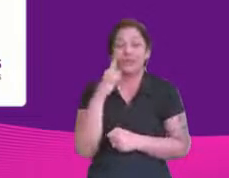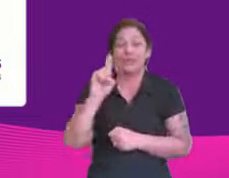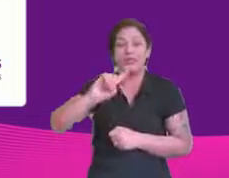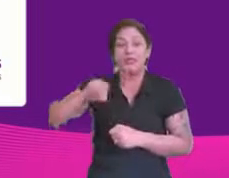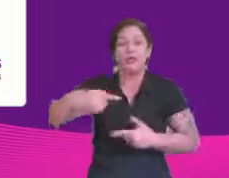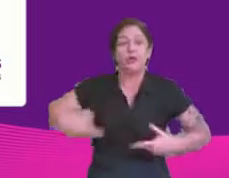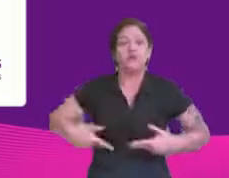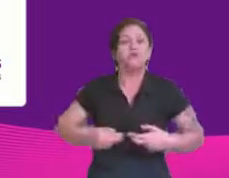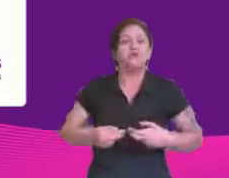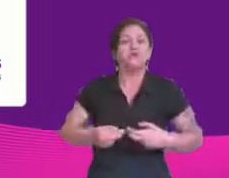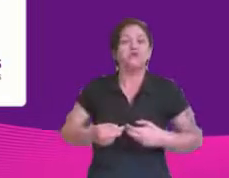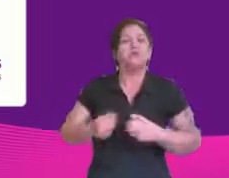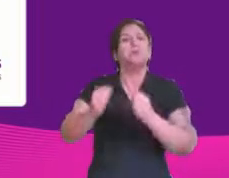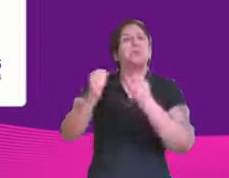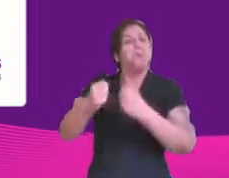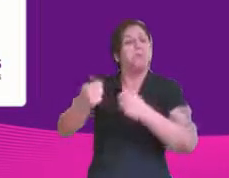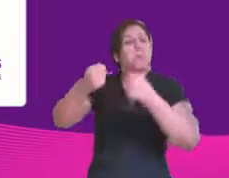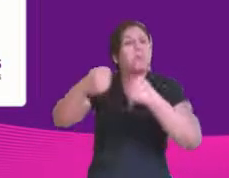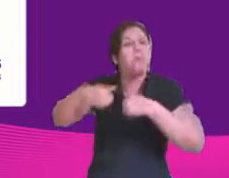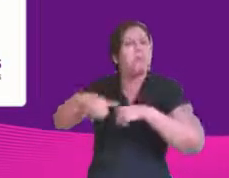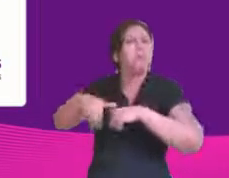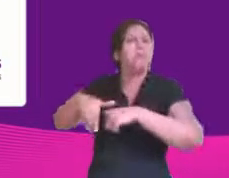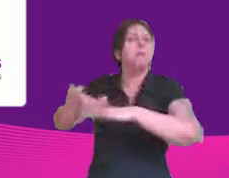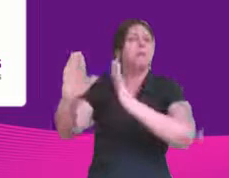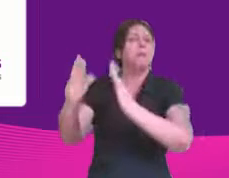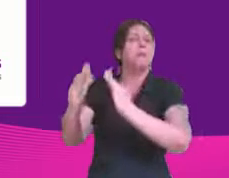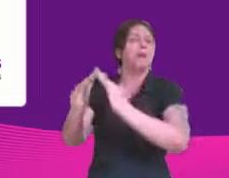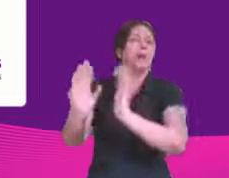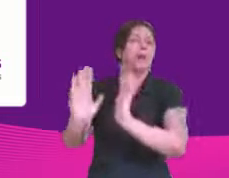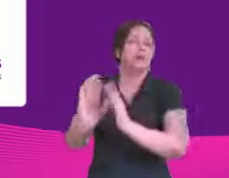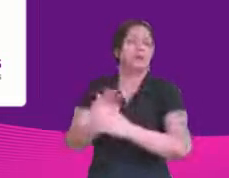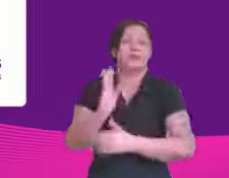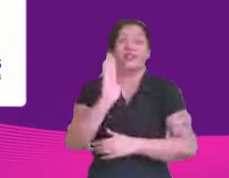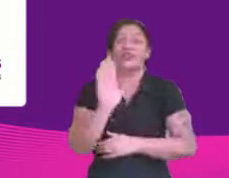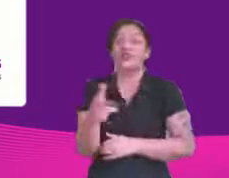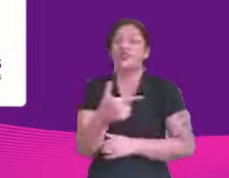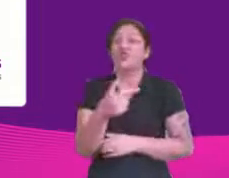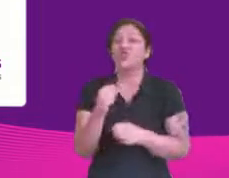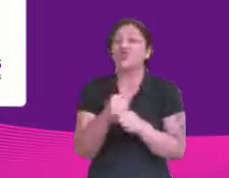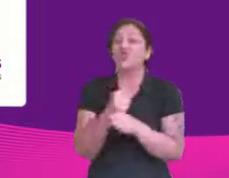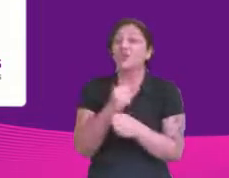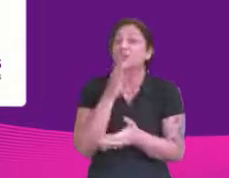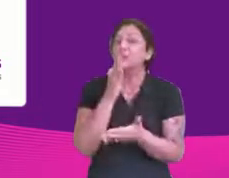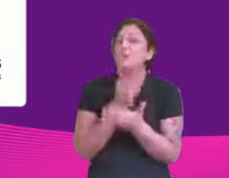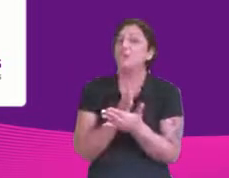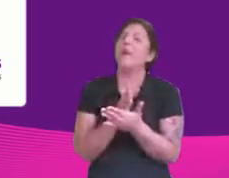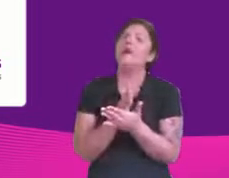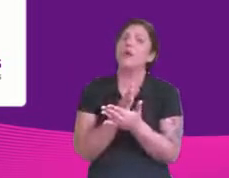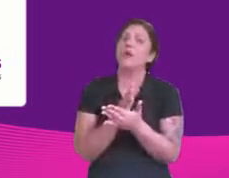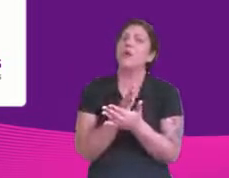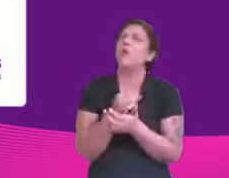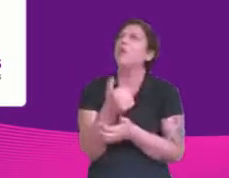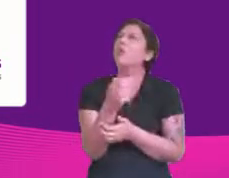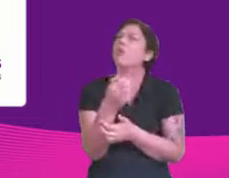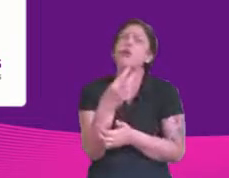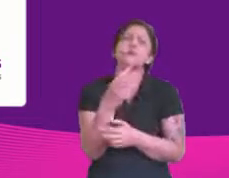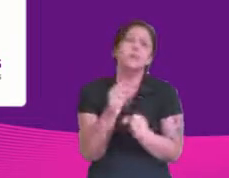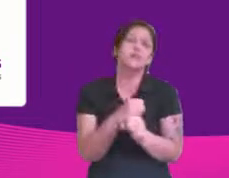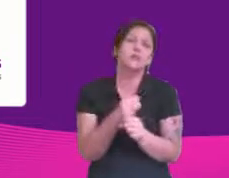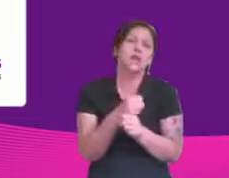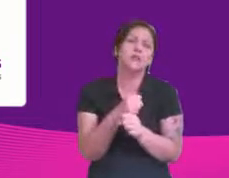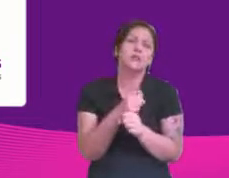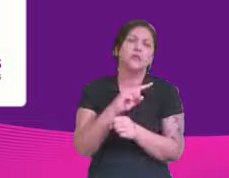O paciente segue em follow-up, tá? Já tem 2 anos e meio, né? Na verdade vai completar 3 anos de